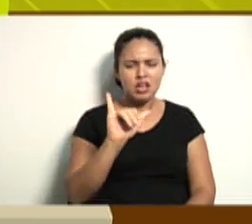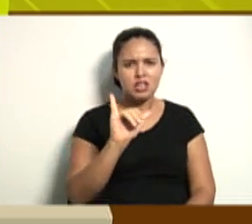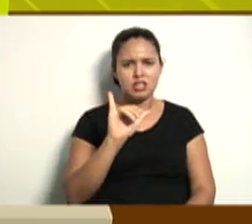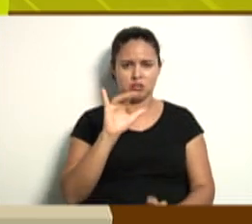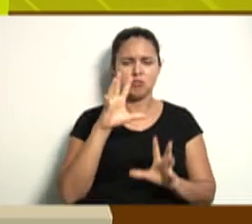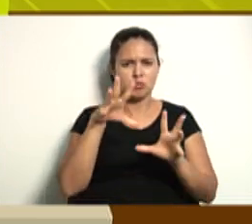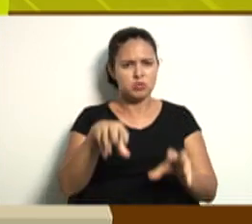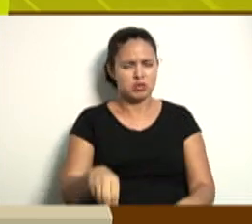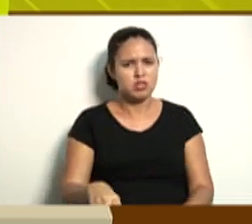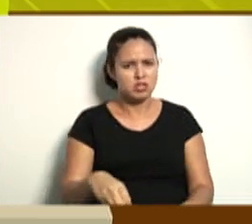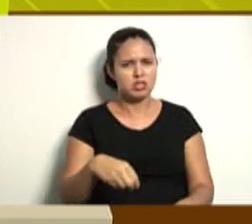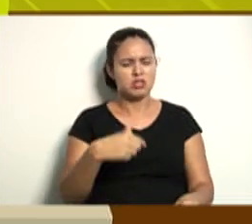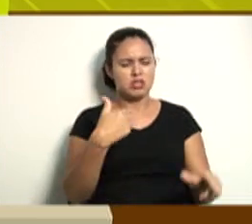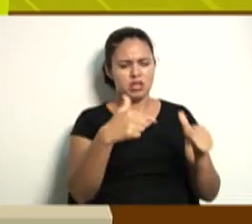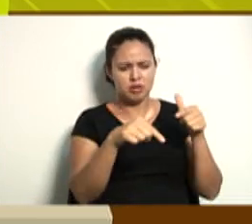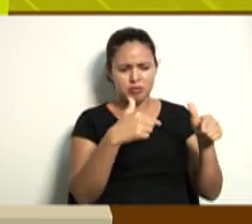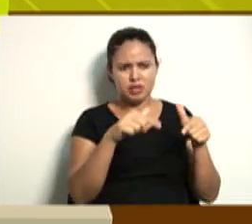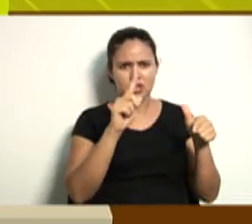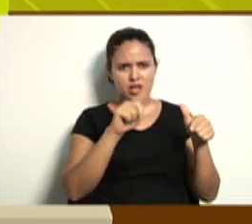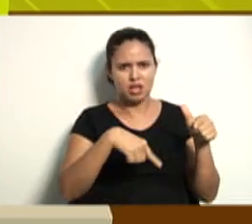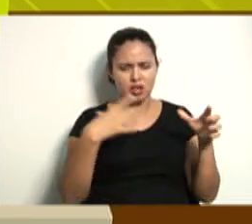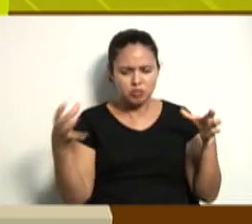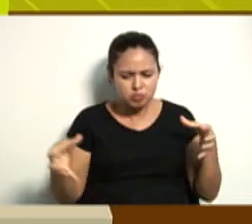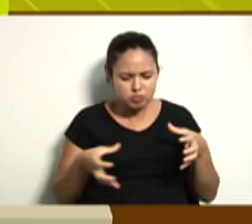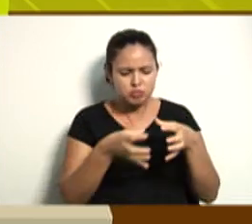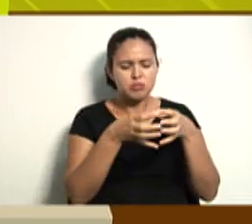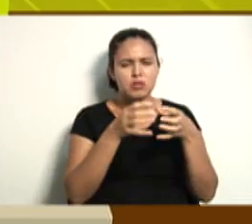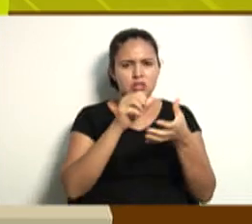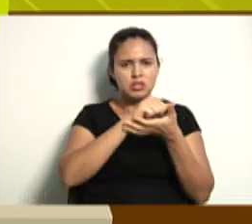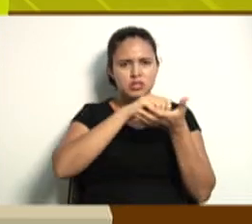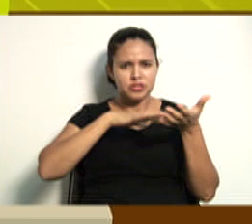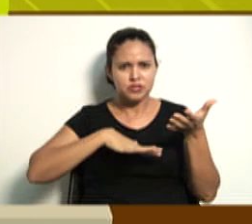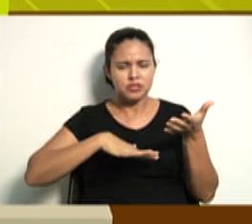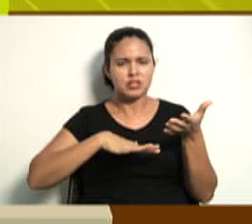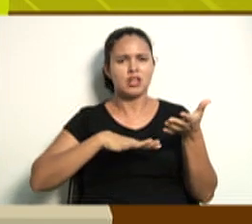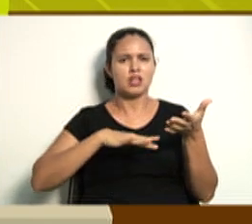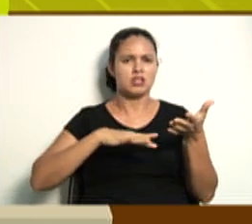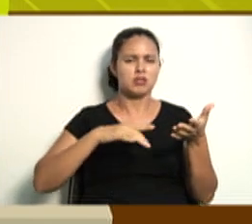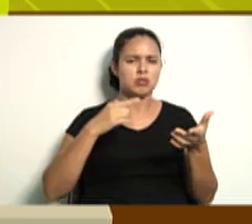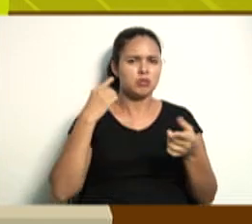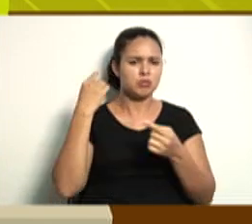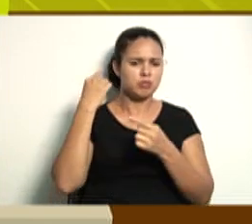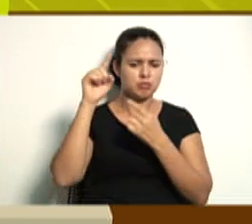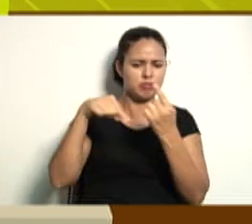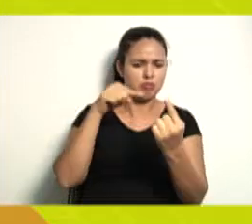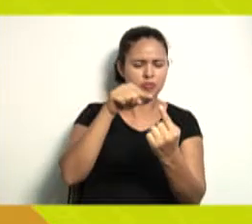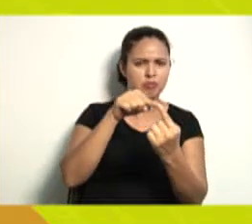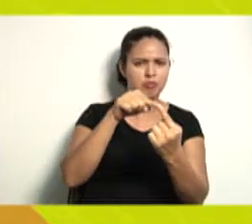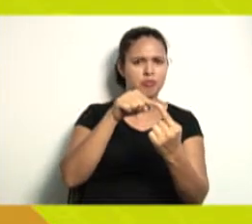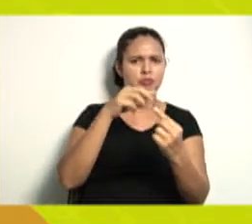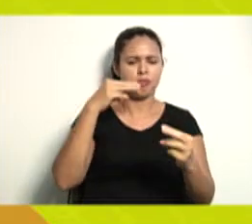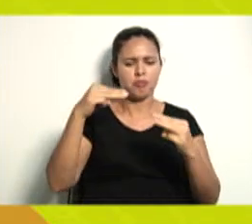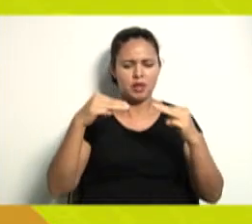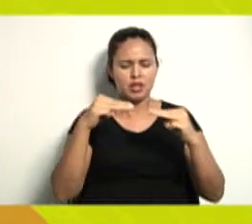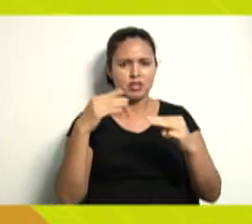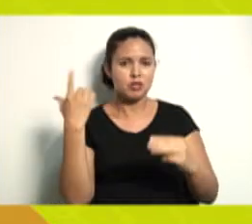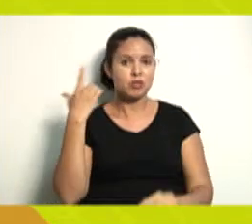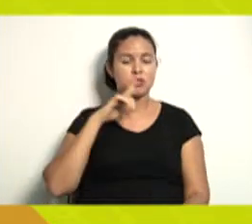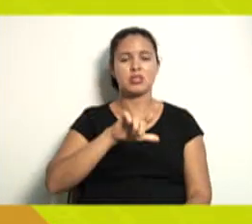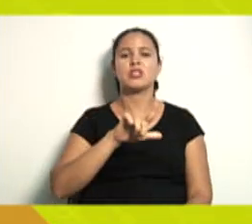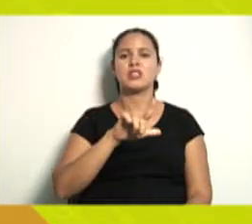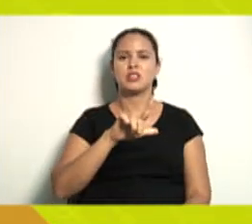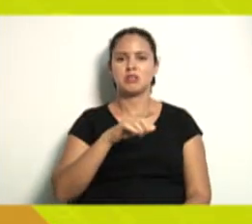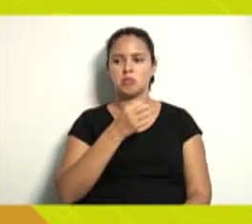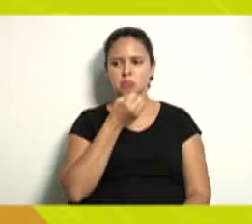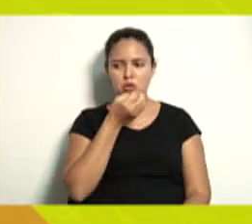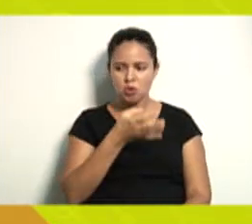eu acredito que o trabalho é um conjunto de atividades que a gente realiza para atingir uma meta, não é isso? Olha aí, que